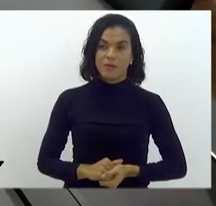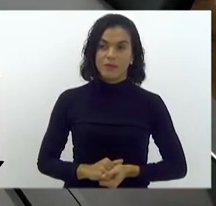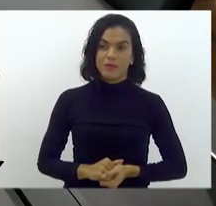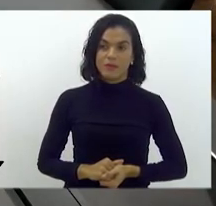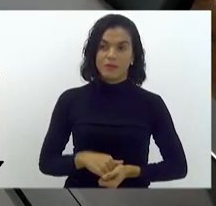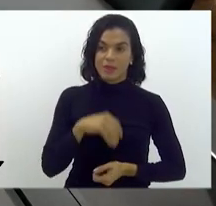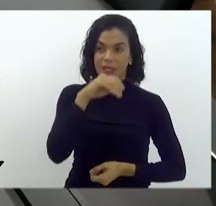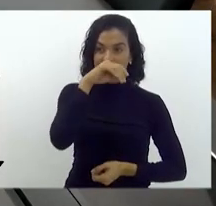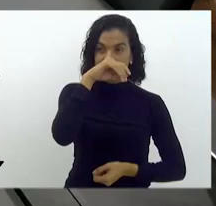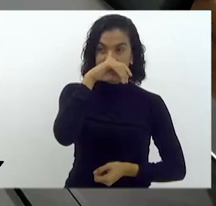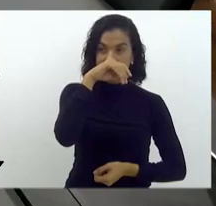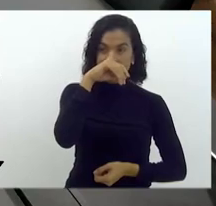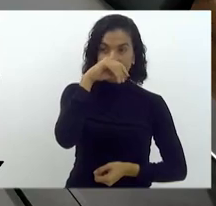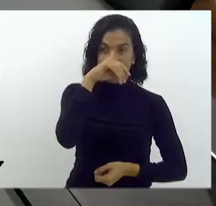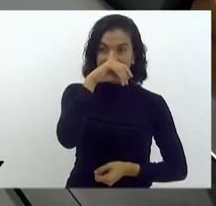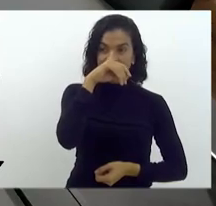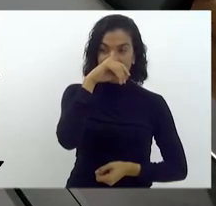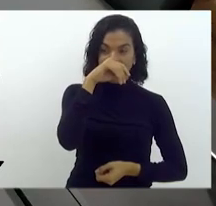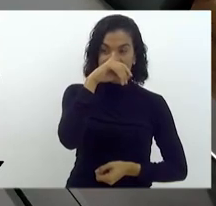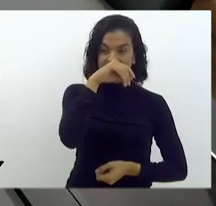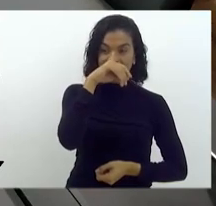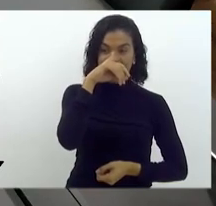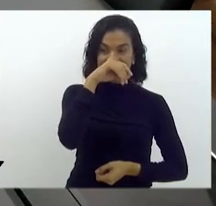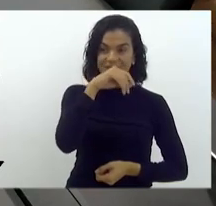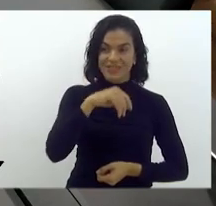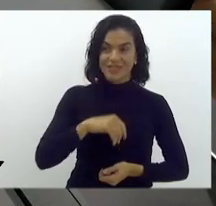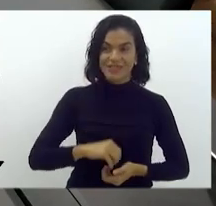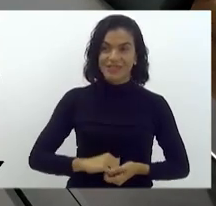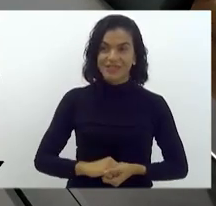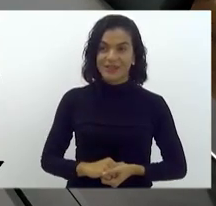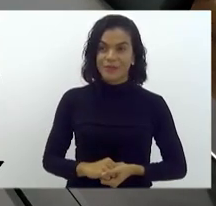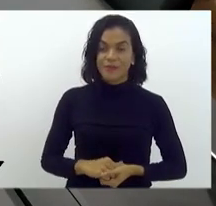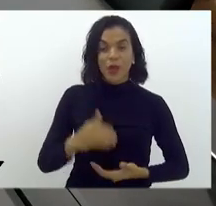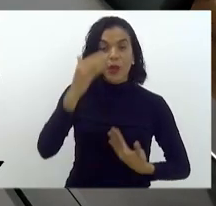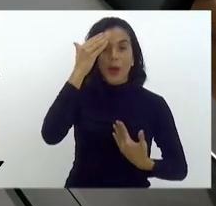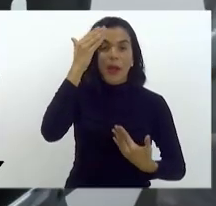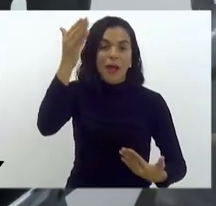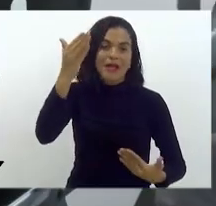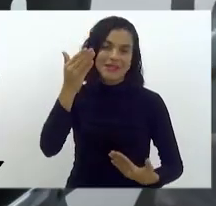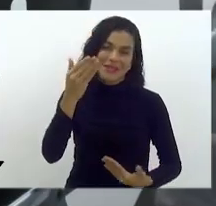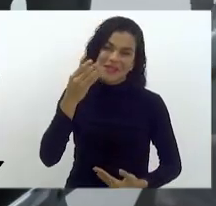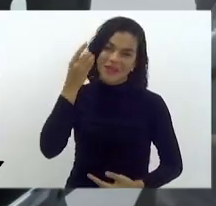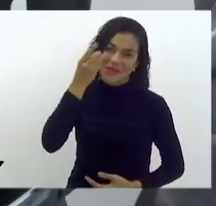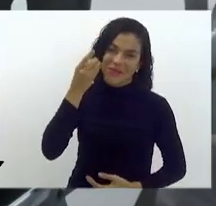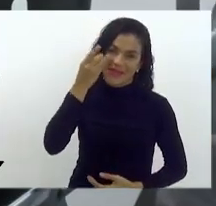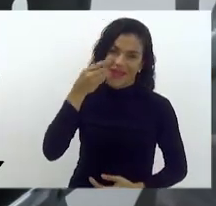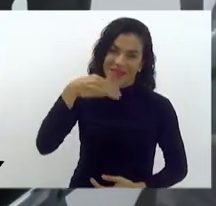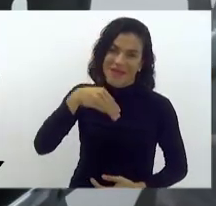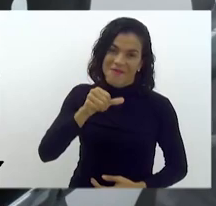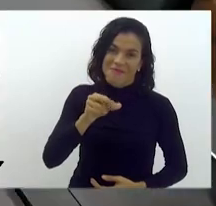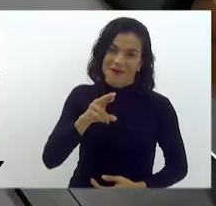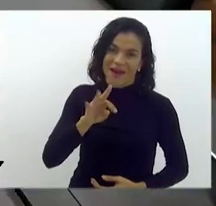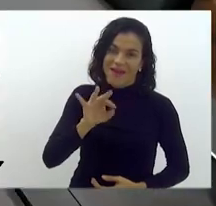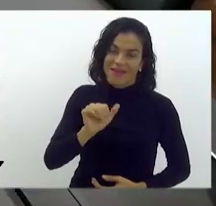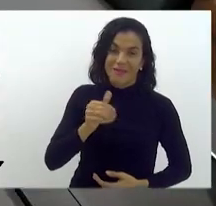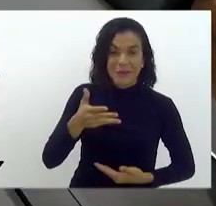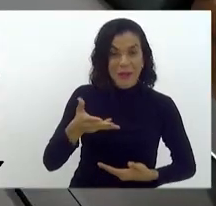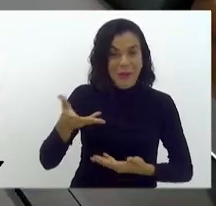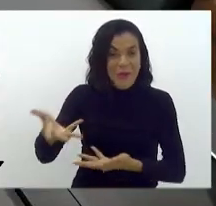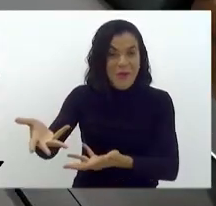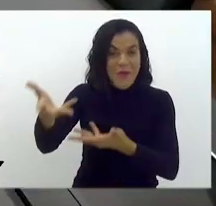vai colocar ali alguns slides inicialmente agradecer incentivo a senhora deputada Marta Rocha por esse convite